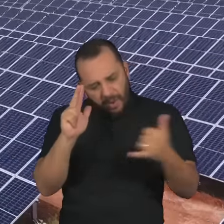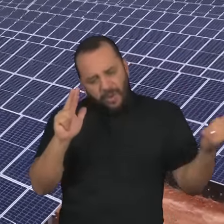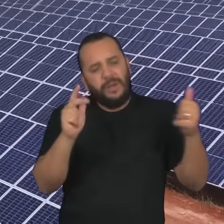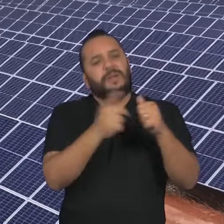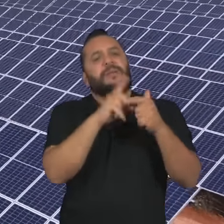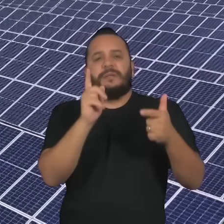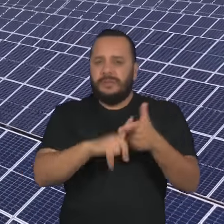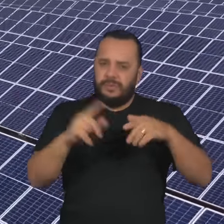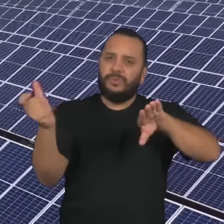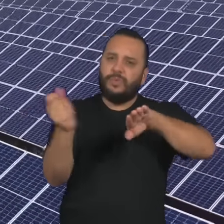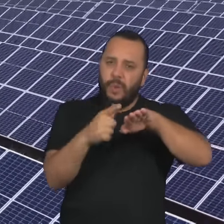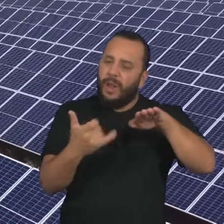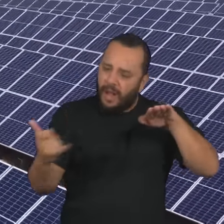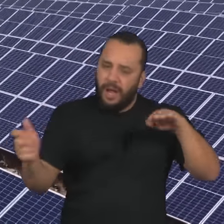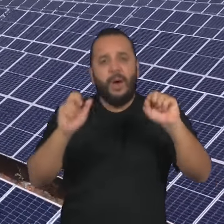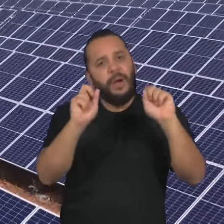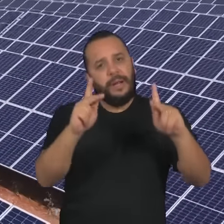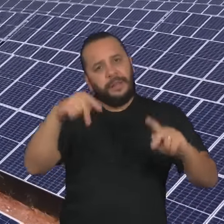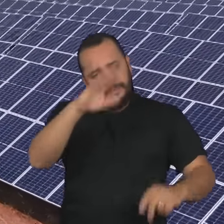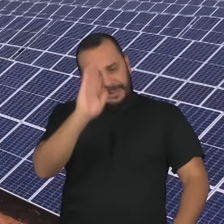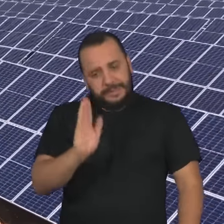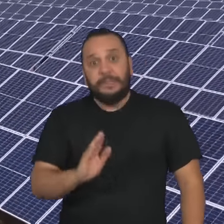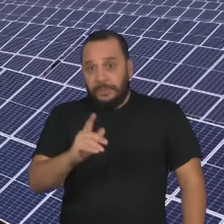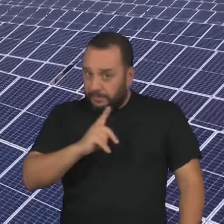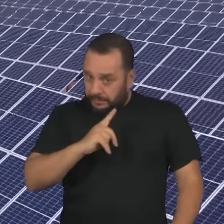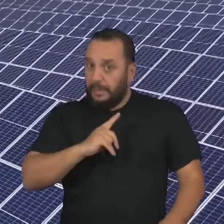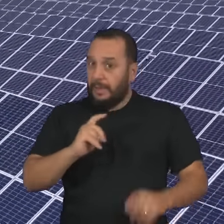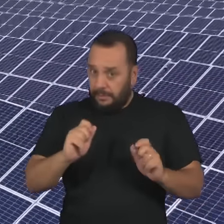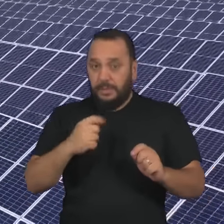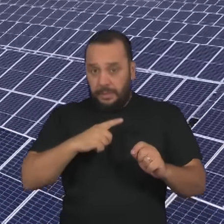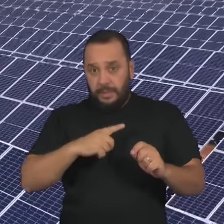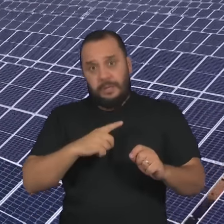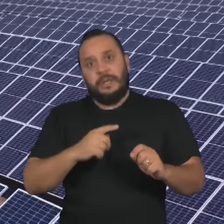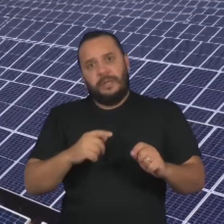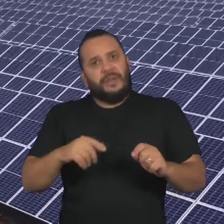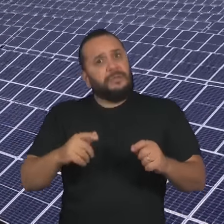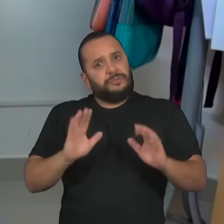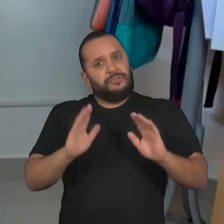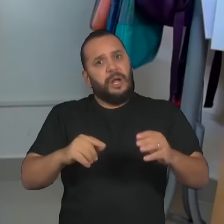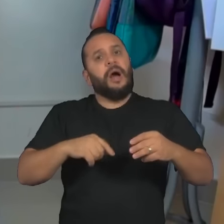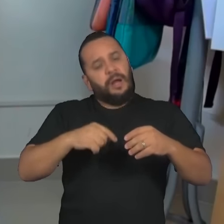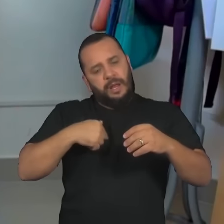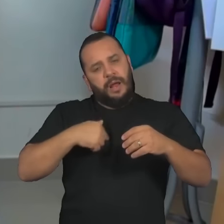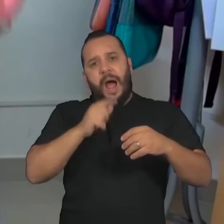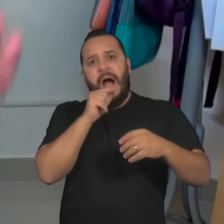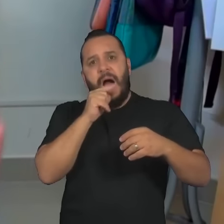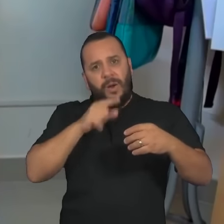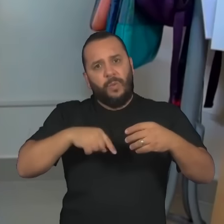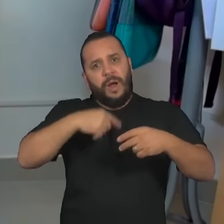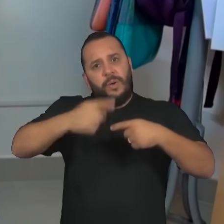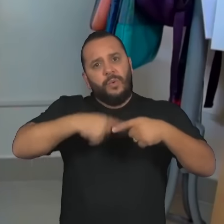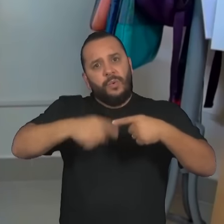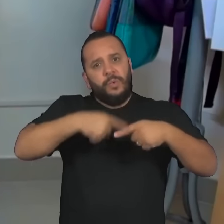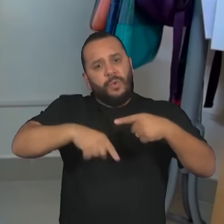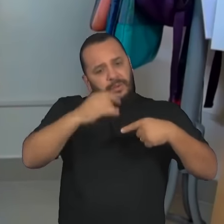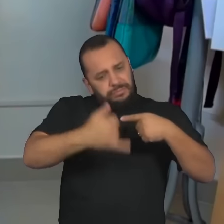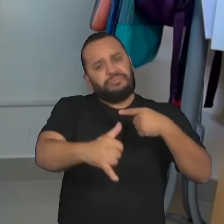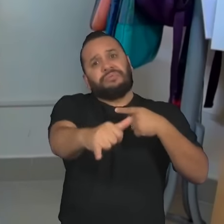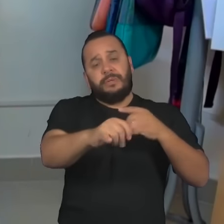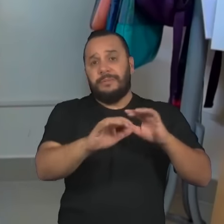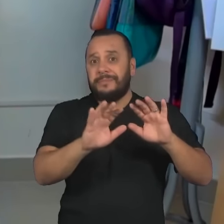eólica, solar, no Brasil nós temos a hidrelétrica, sempre foi majoritária, nós estamos aumentando